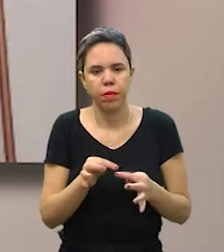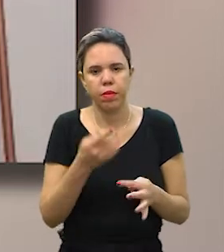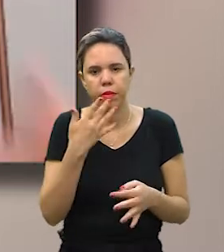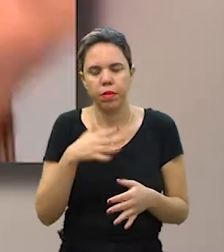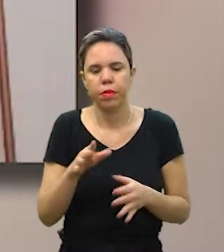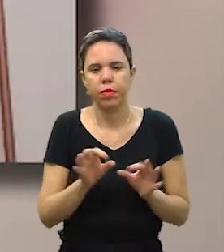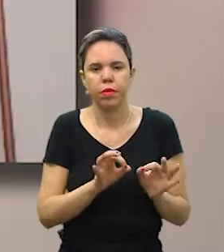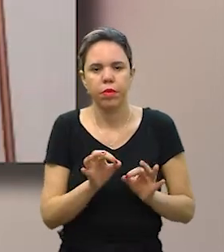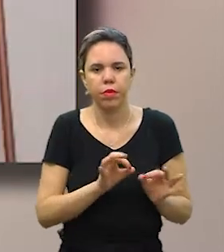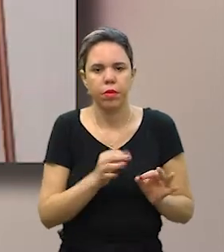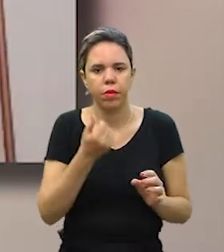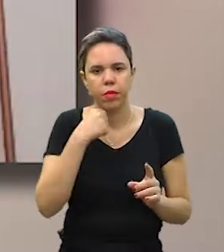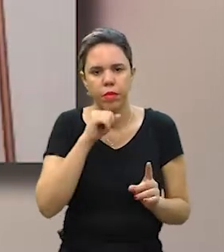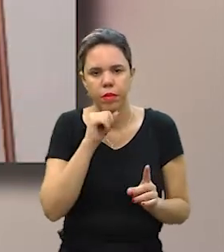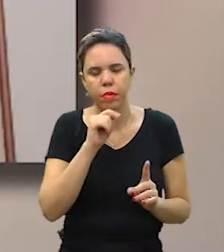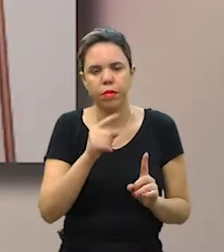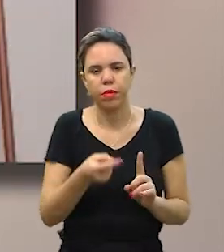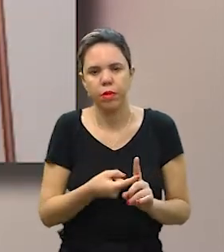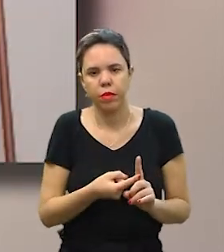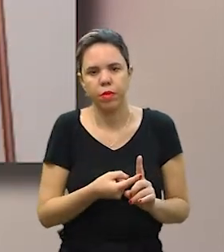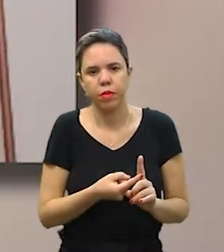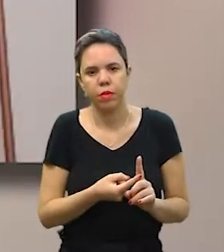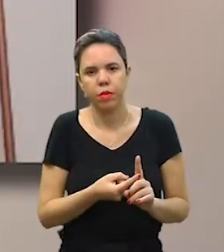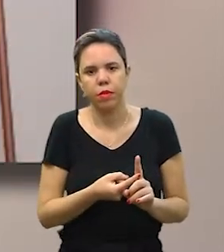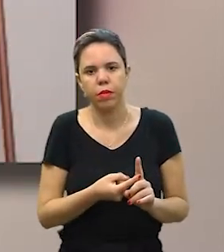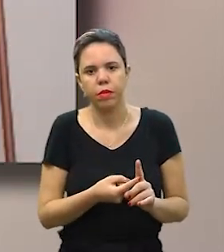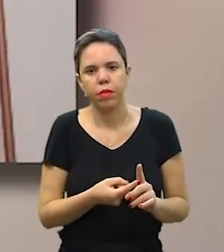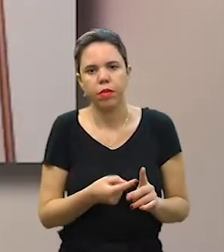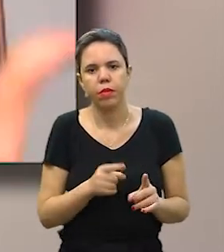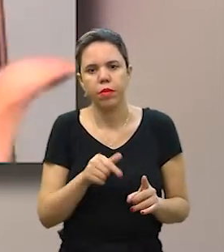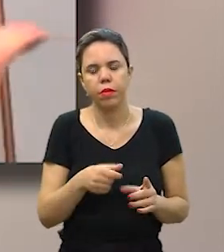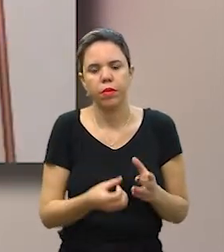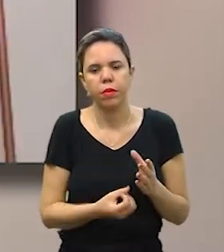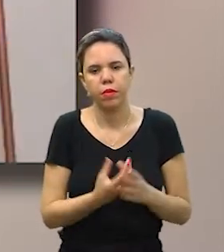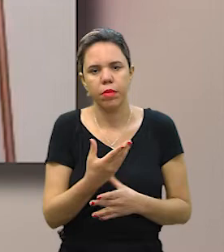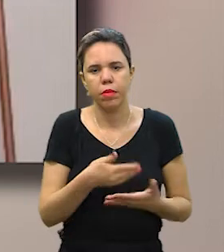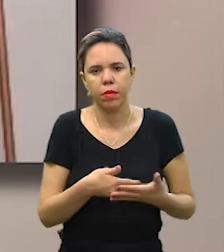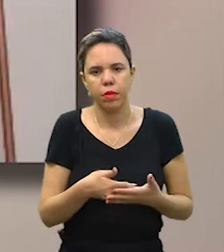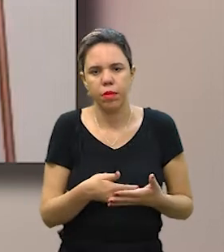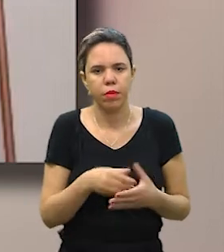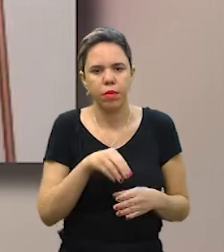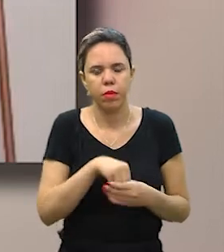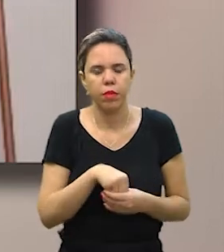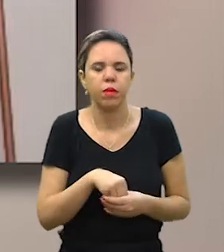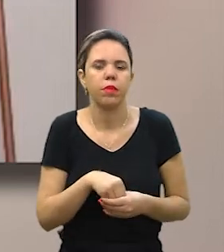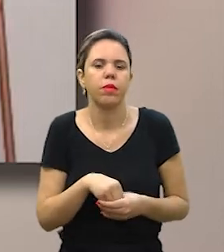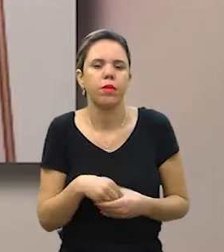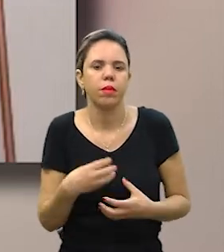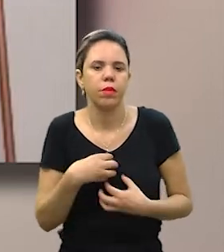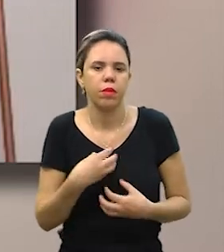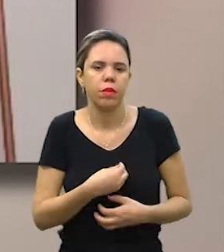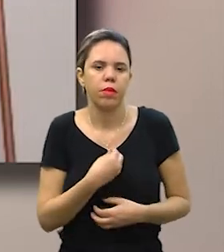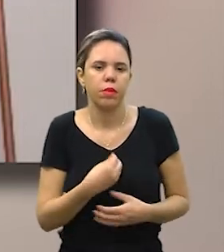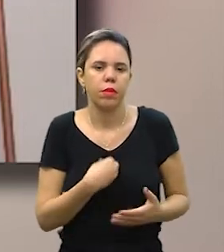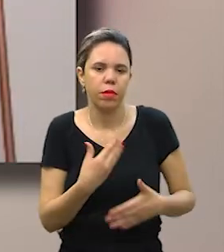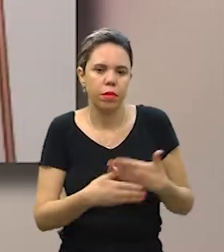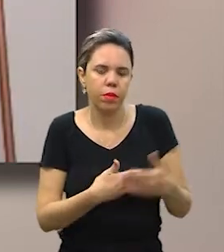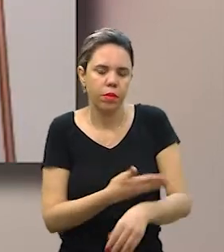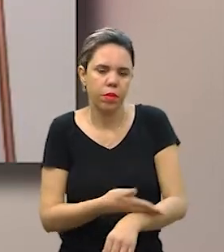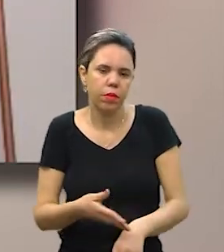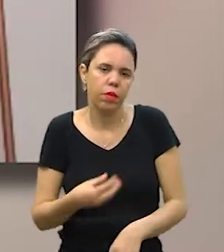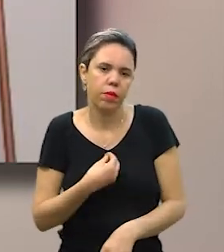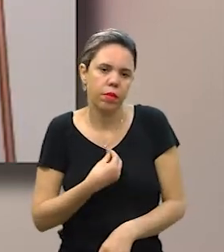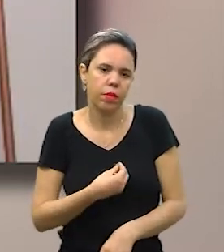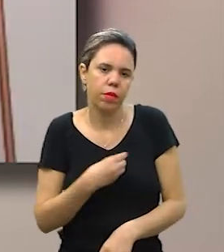da preparação da mamãe desde a concepção, desde a formação desse bebê, né? E o estilo de vida que ela